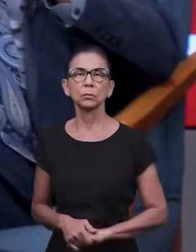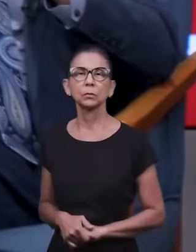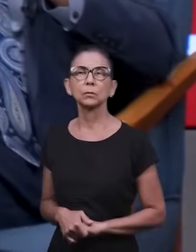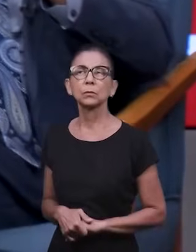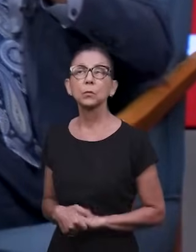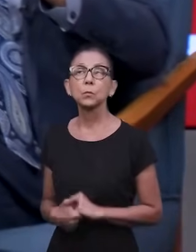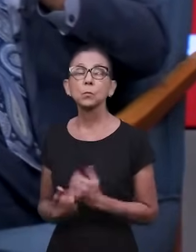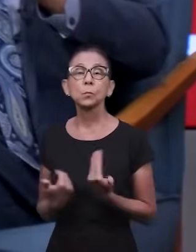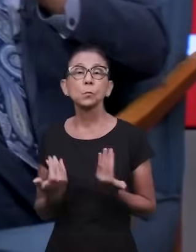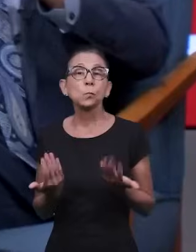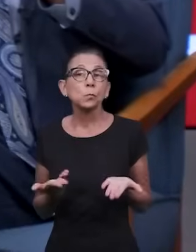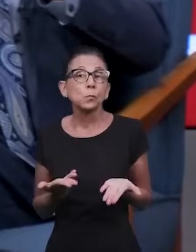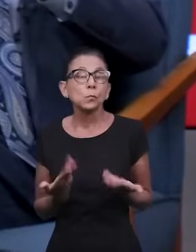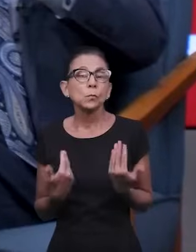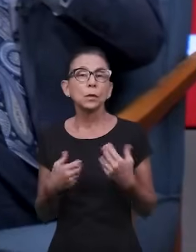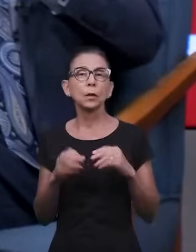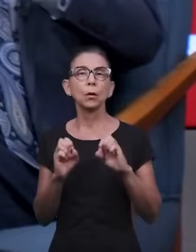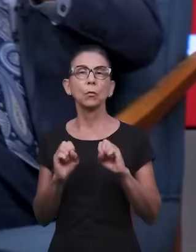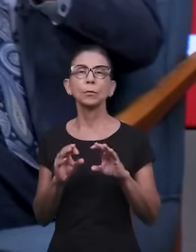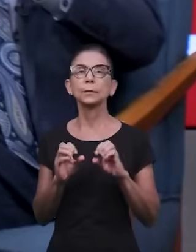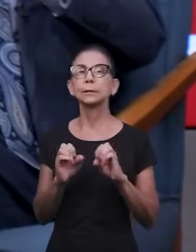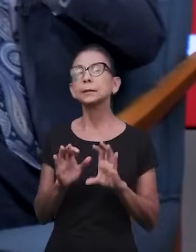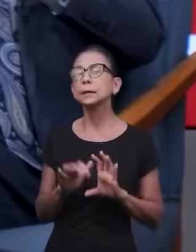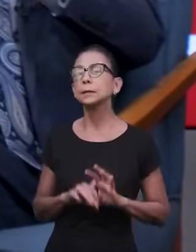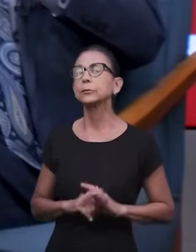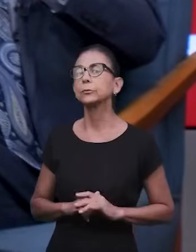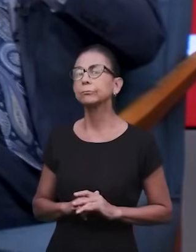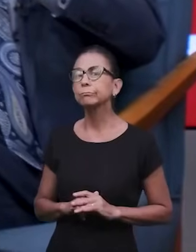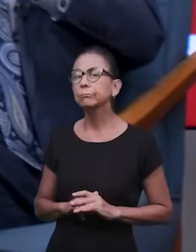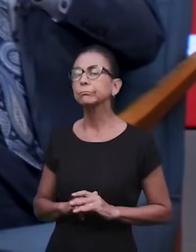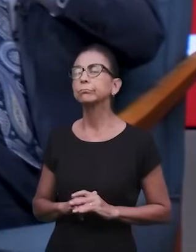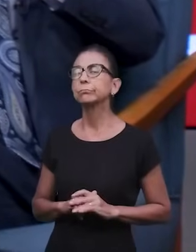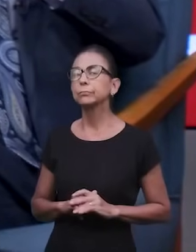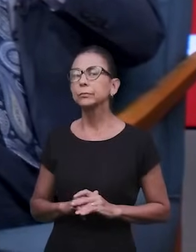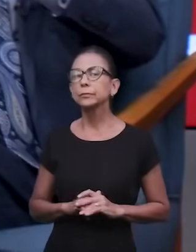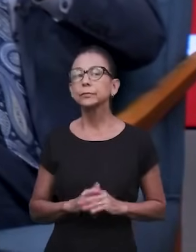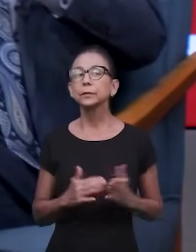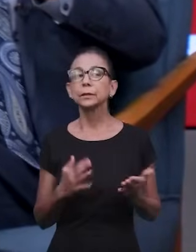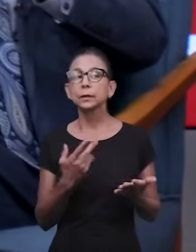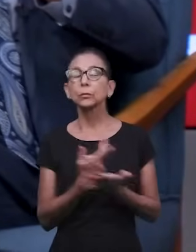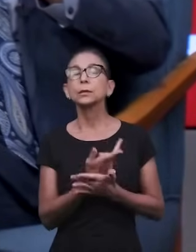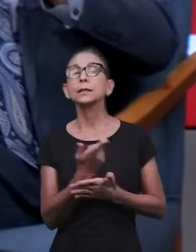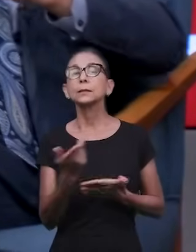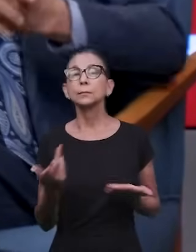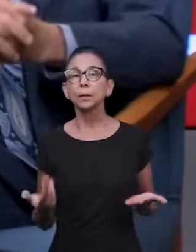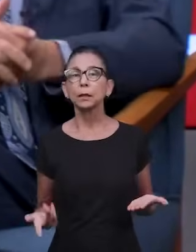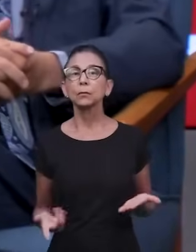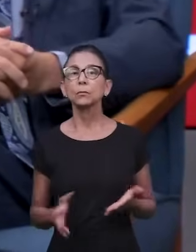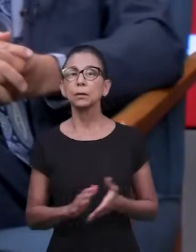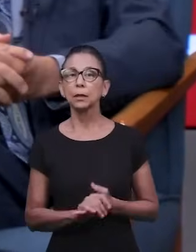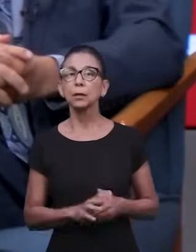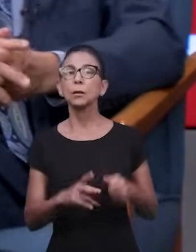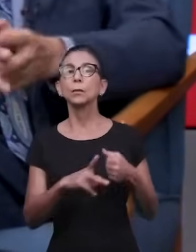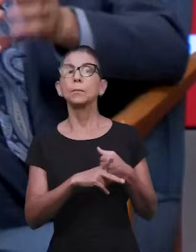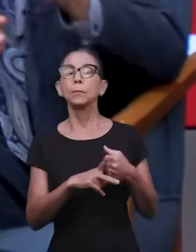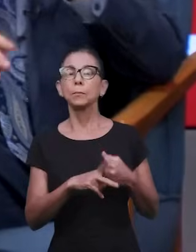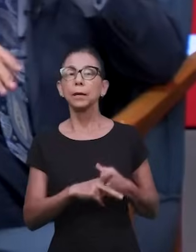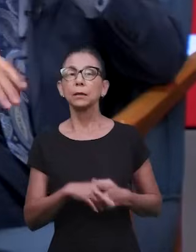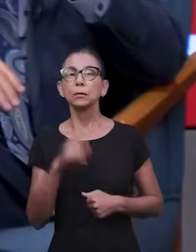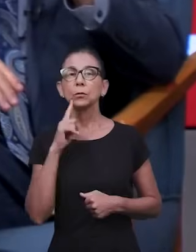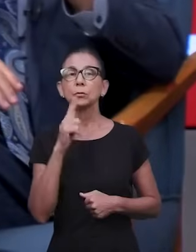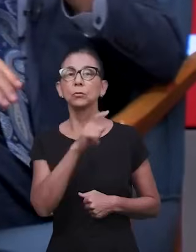ali Qual o ensino que ele tá dando ali com o apóstolo Pedro essa situação de Pedro aí nesse momento